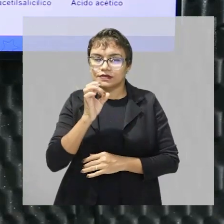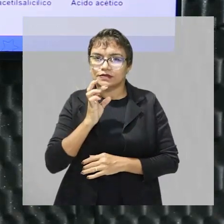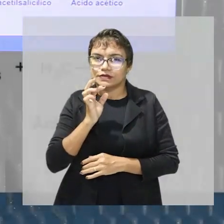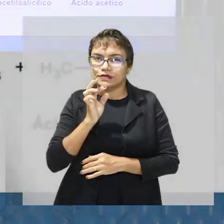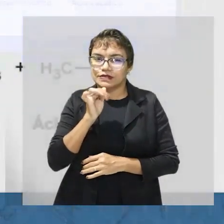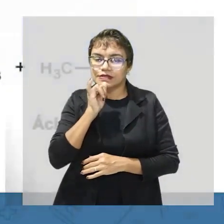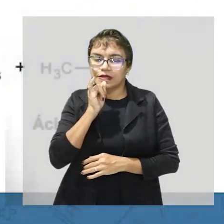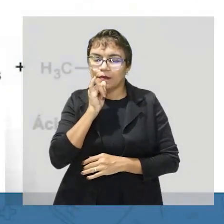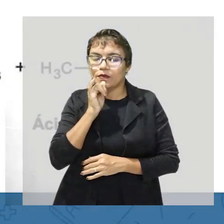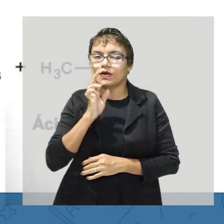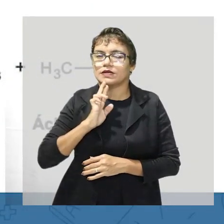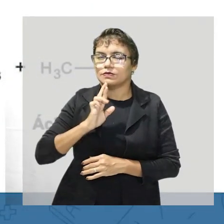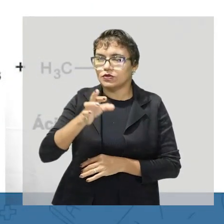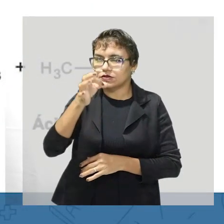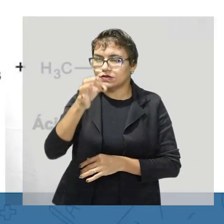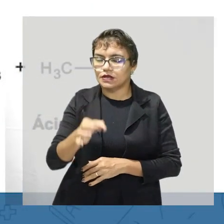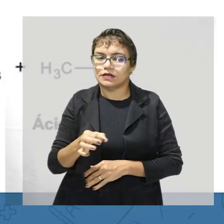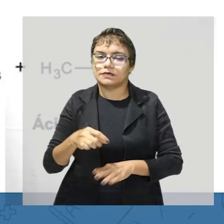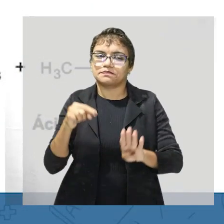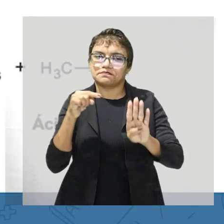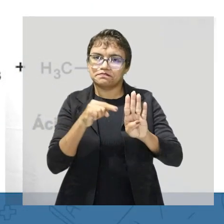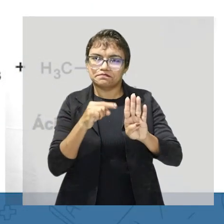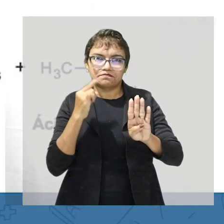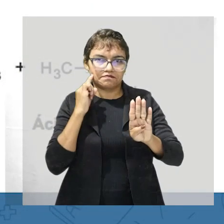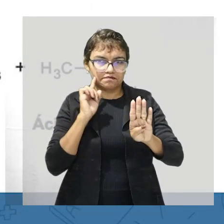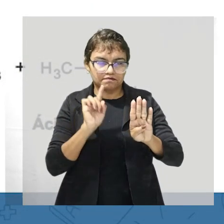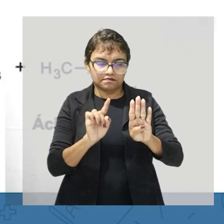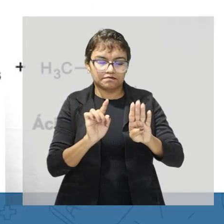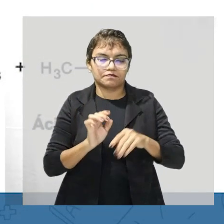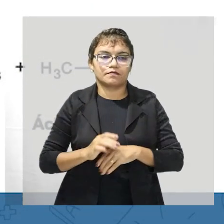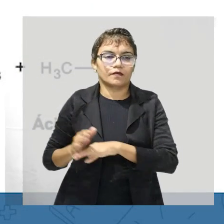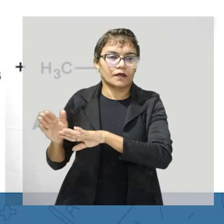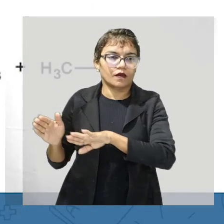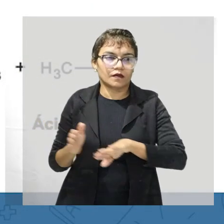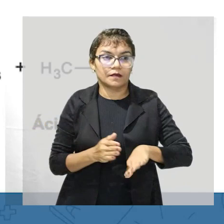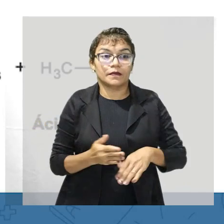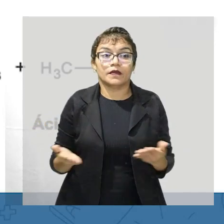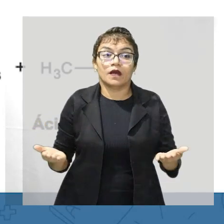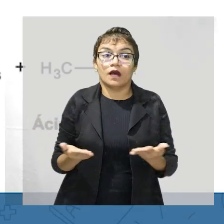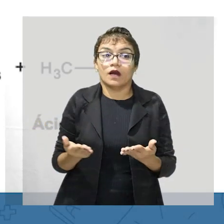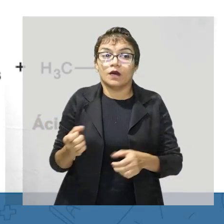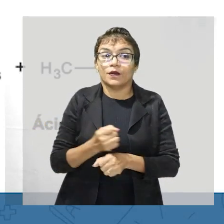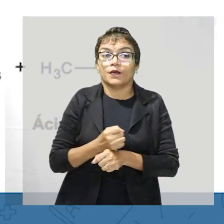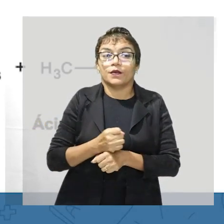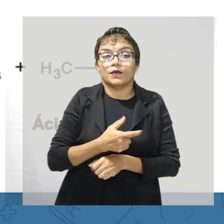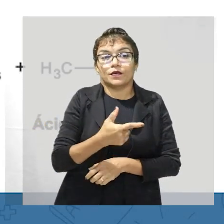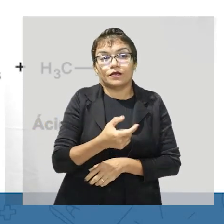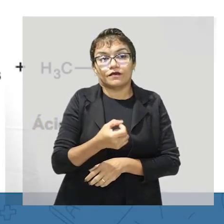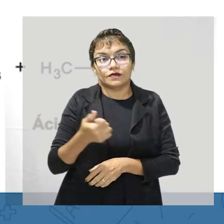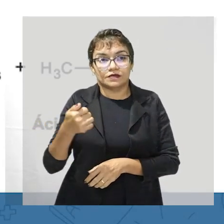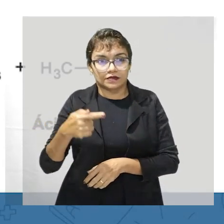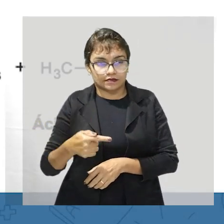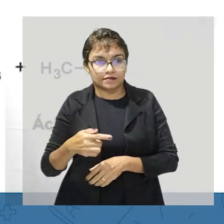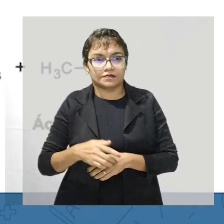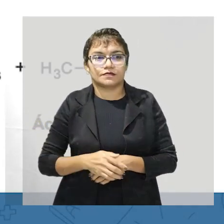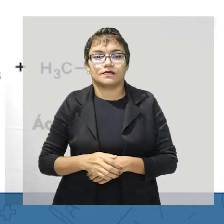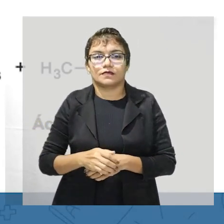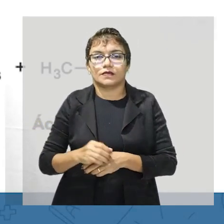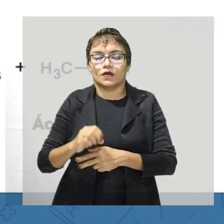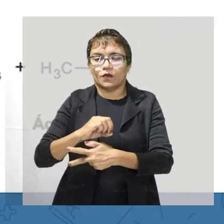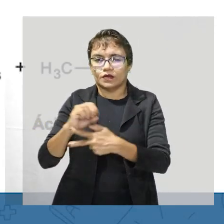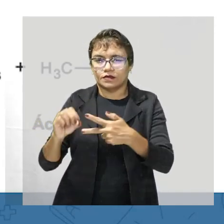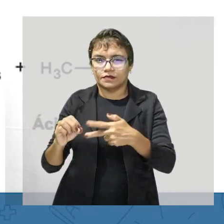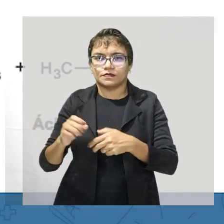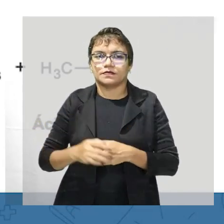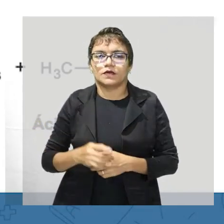lá. Terceira questão. Questão agora retirada do Enem. O ácido acetil salicílico, conhecido como